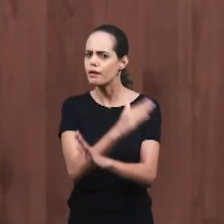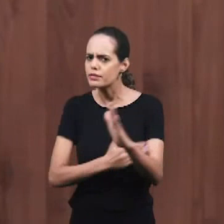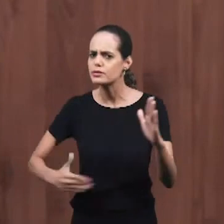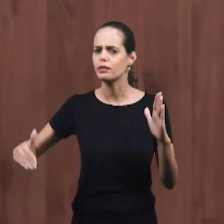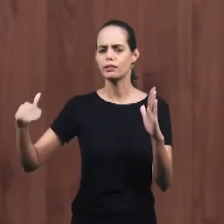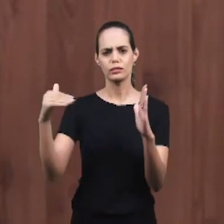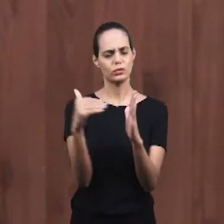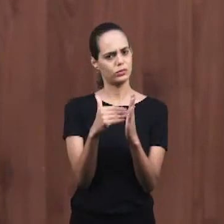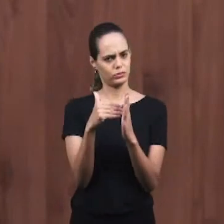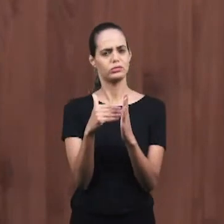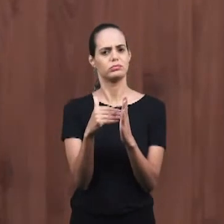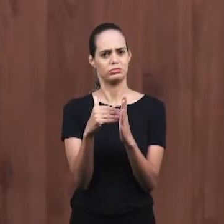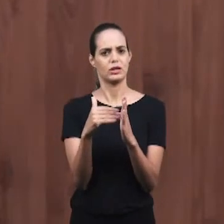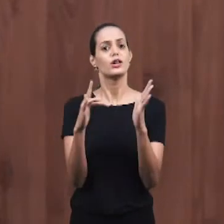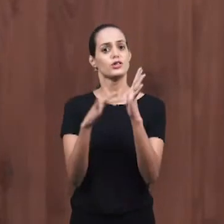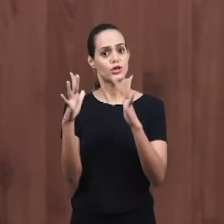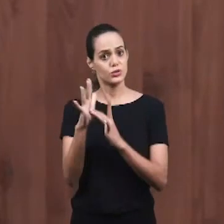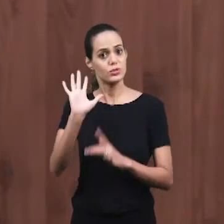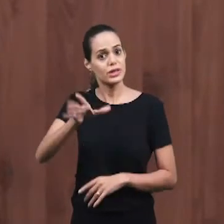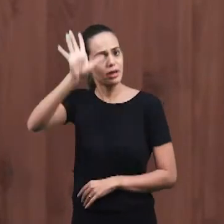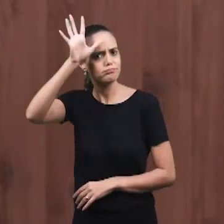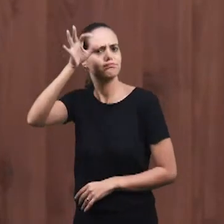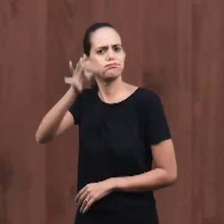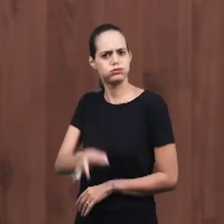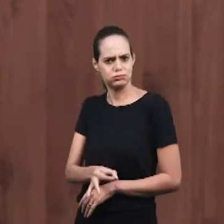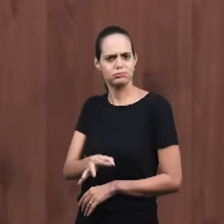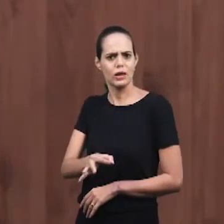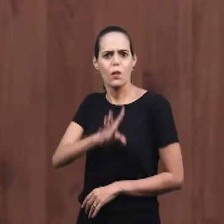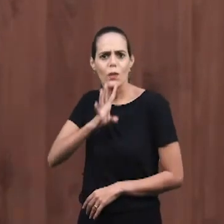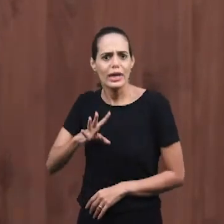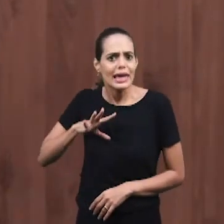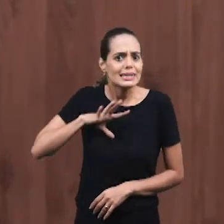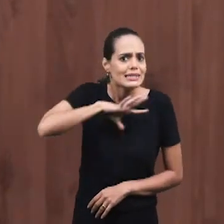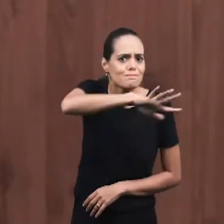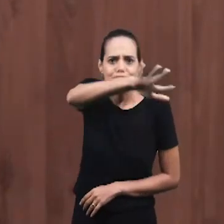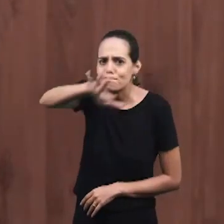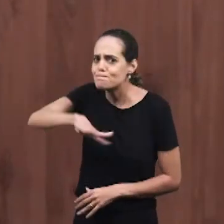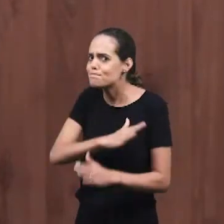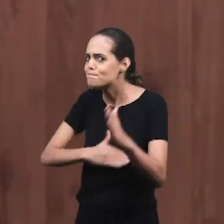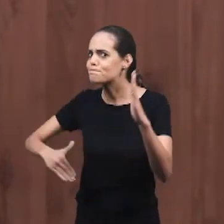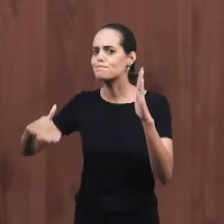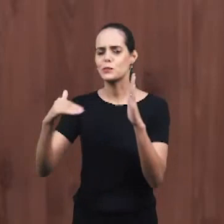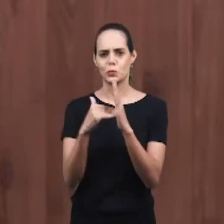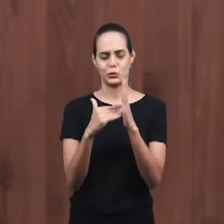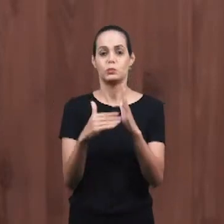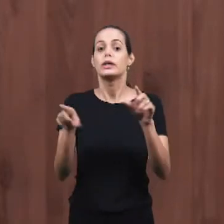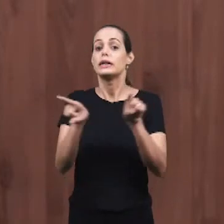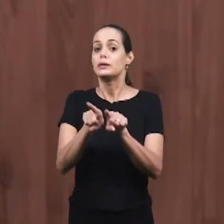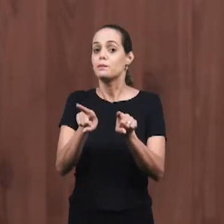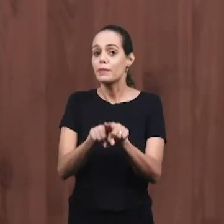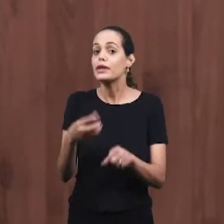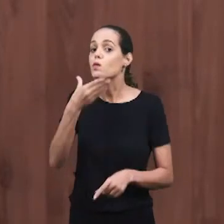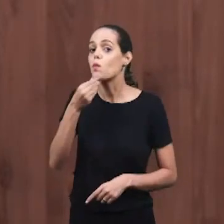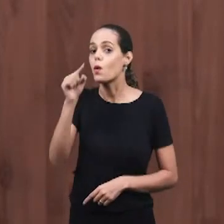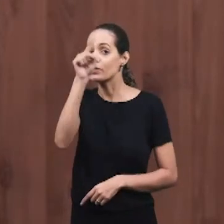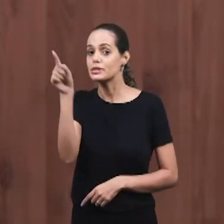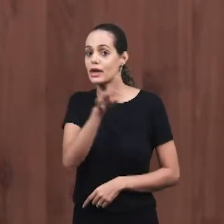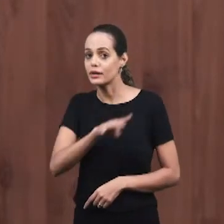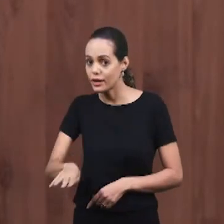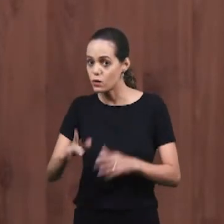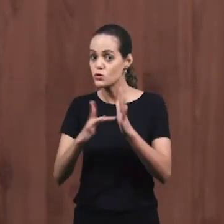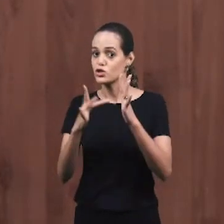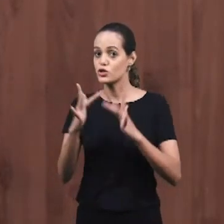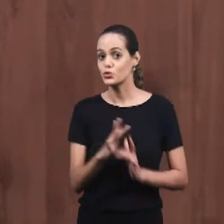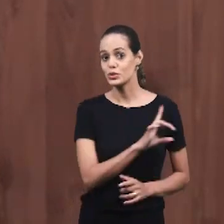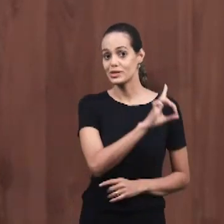Jesus conhece todas as coisas, por isso ele é também onisciente ao falar a respeito de Zaqueu, e que ali o Senhor